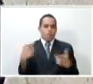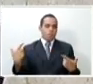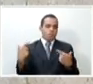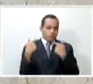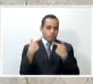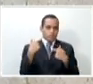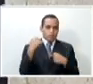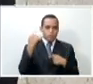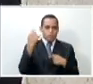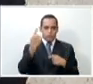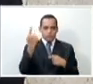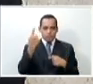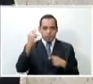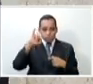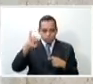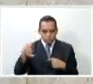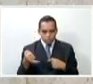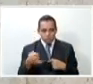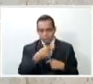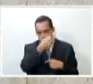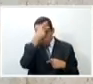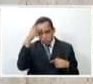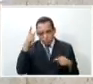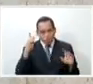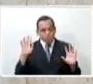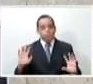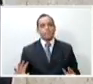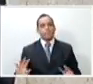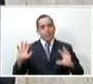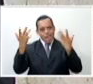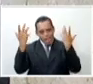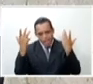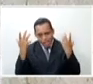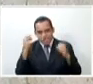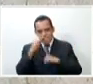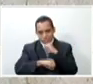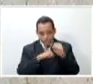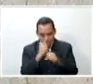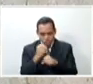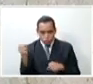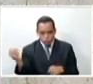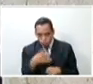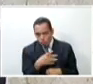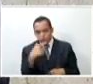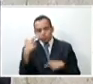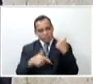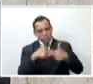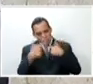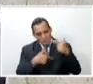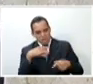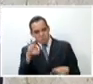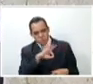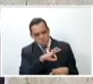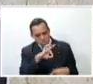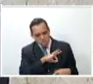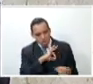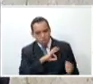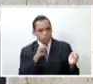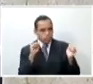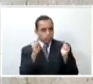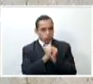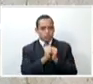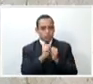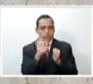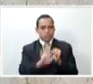dia 1º de janeiro, enquanto toda a população mundial comemorava a alegria de um ano novo. Nós estávamos junto com o comandante-geral